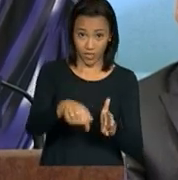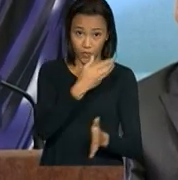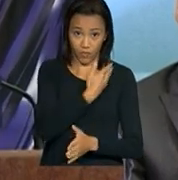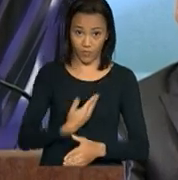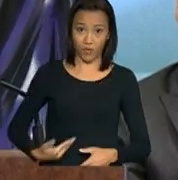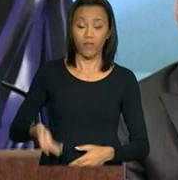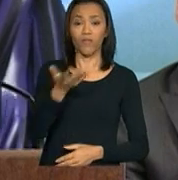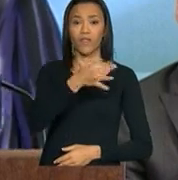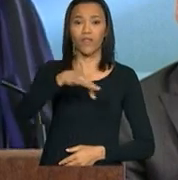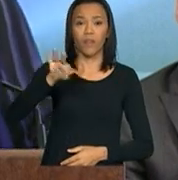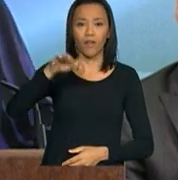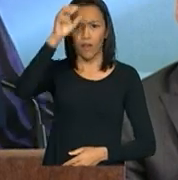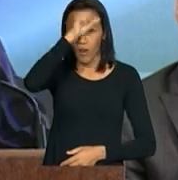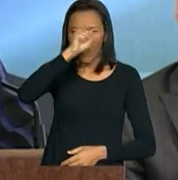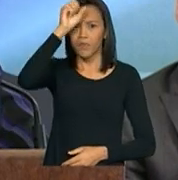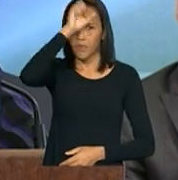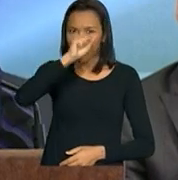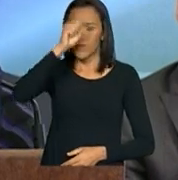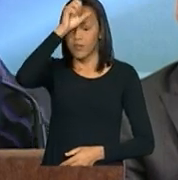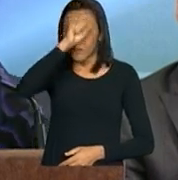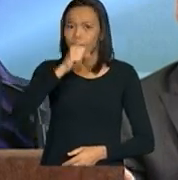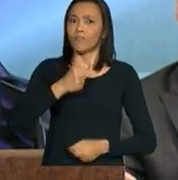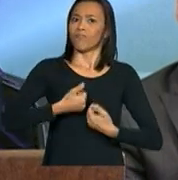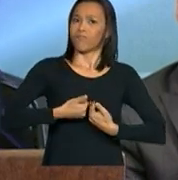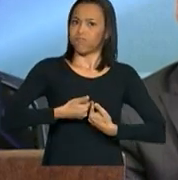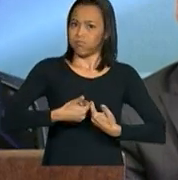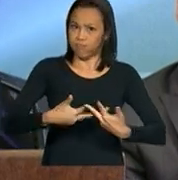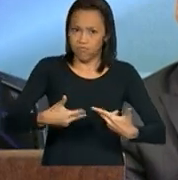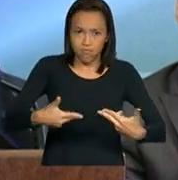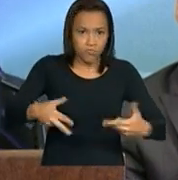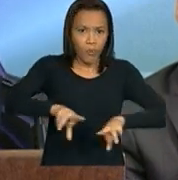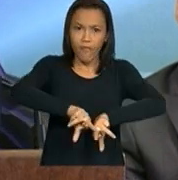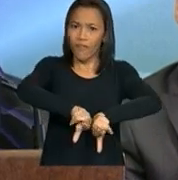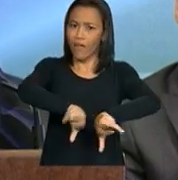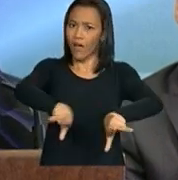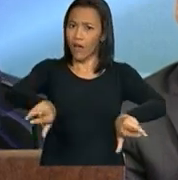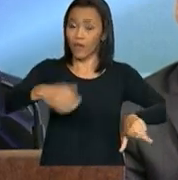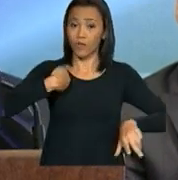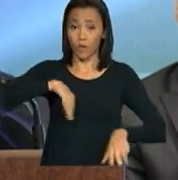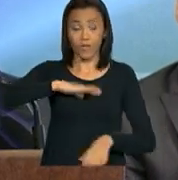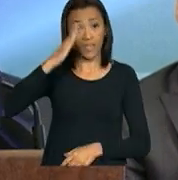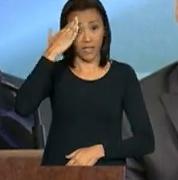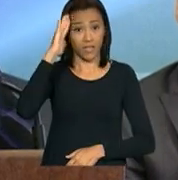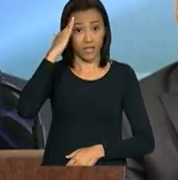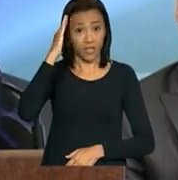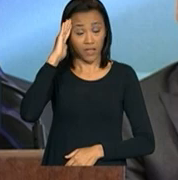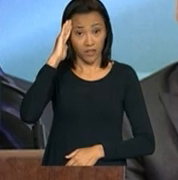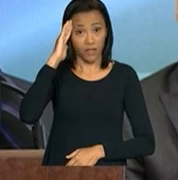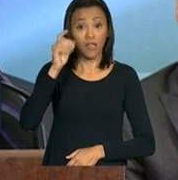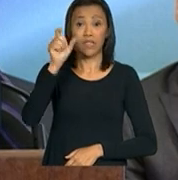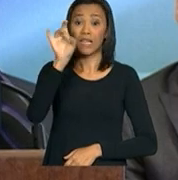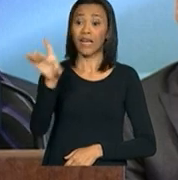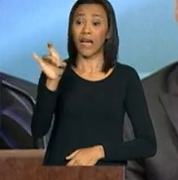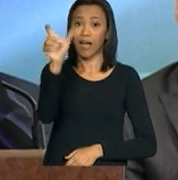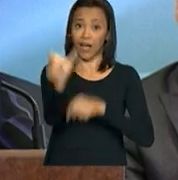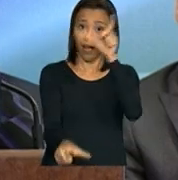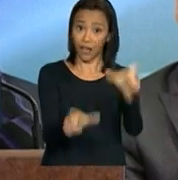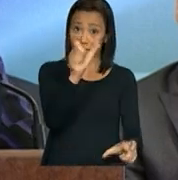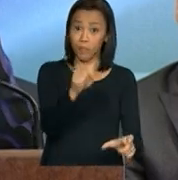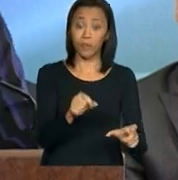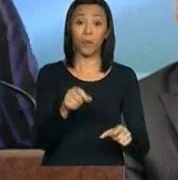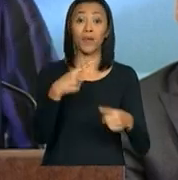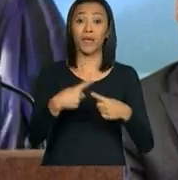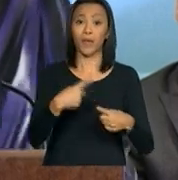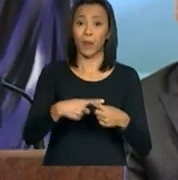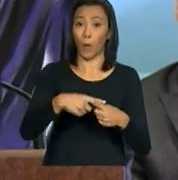aprendemos muito sobre a diversidade compreender e respeitar a diversidade de um país